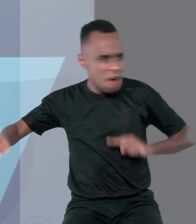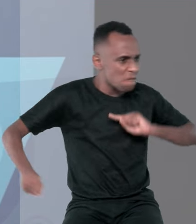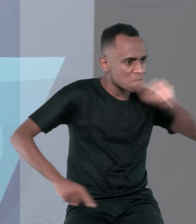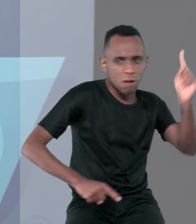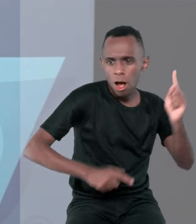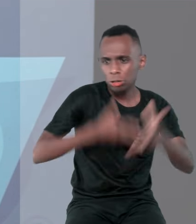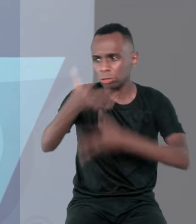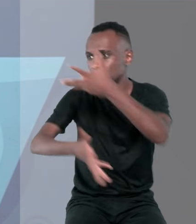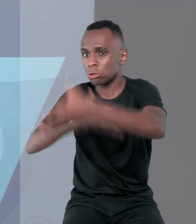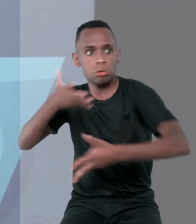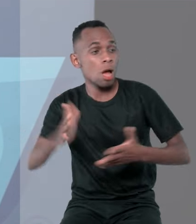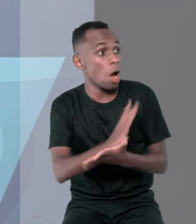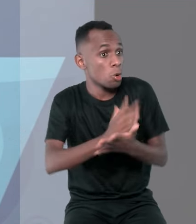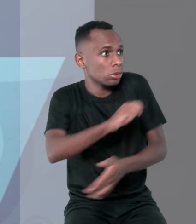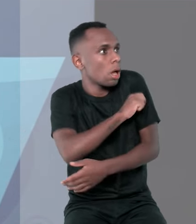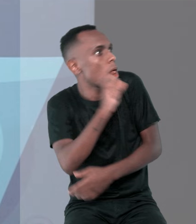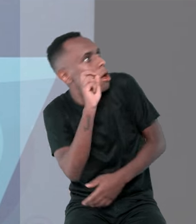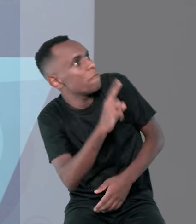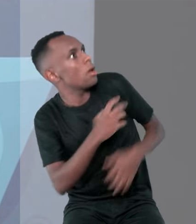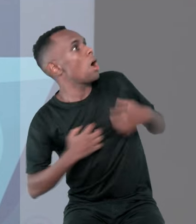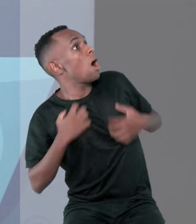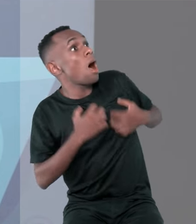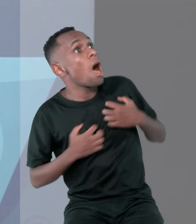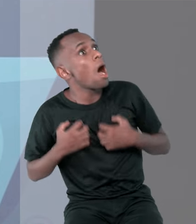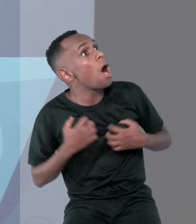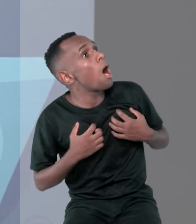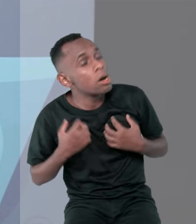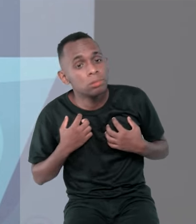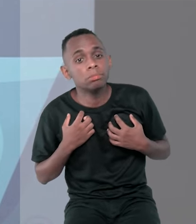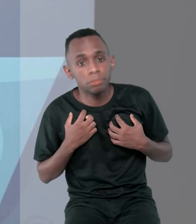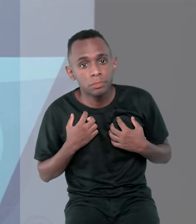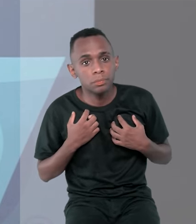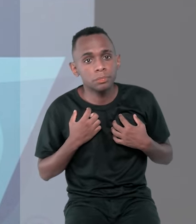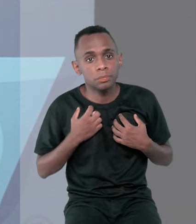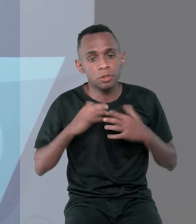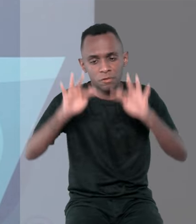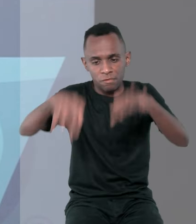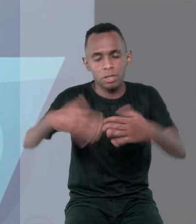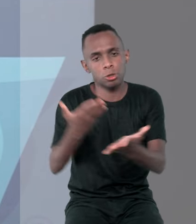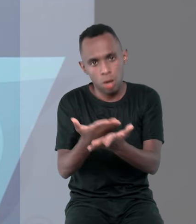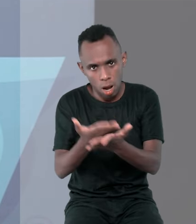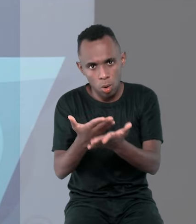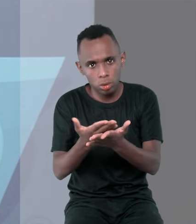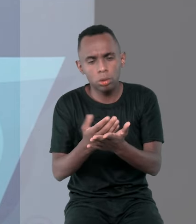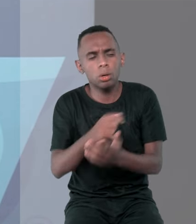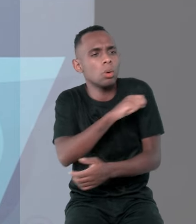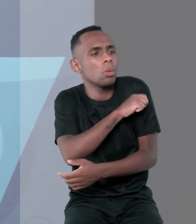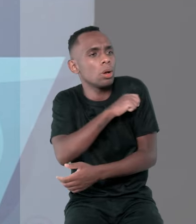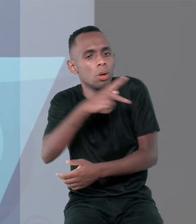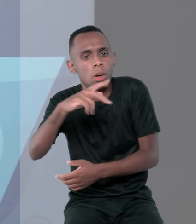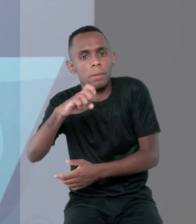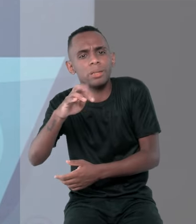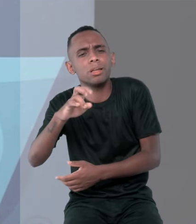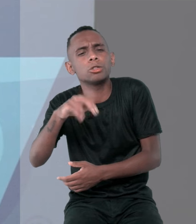e alguns se assustavam, pareciam angustiados. E então, no fim de uma aula, um aluno chamado